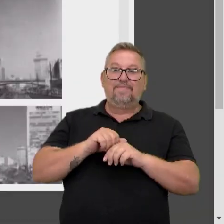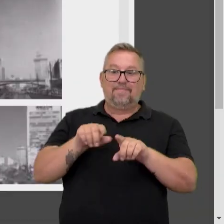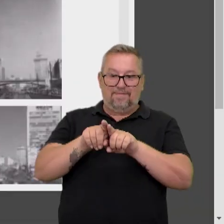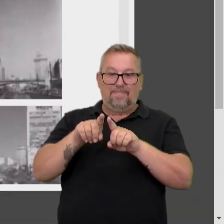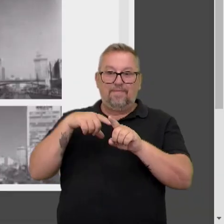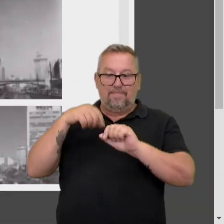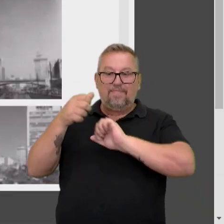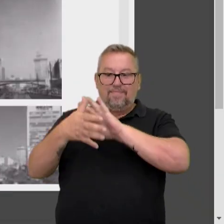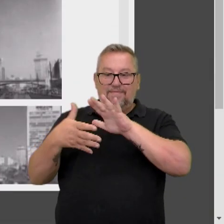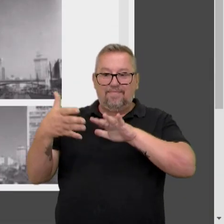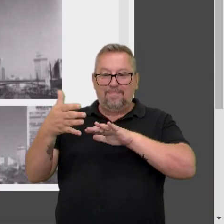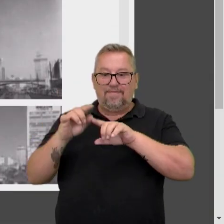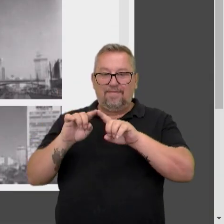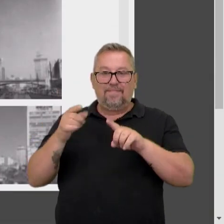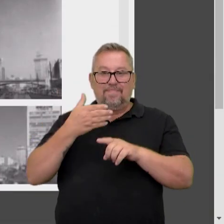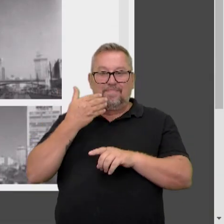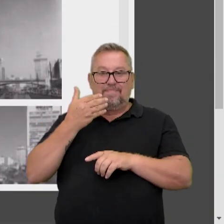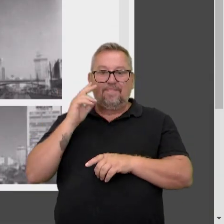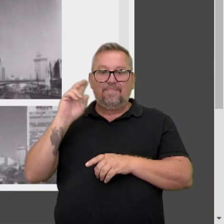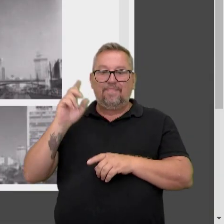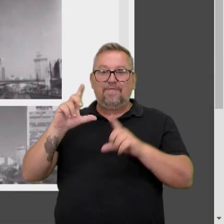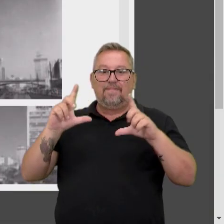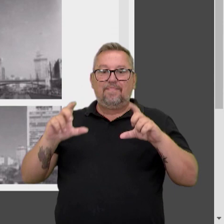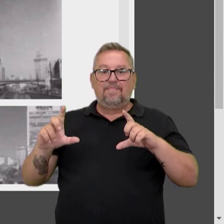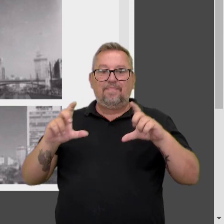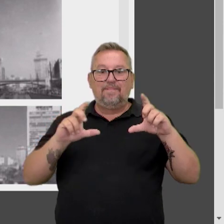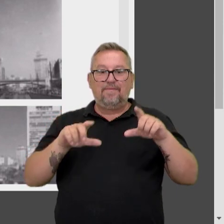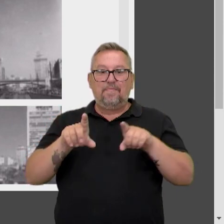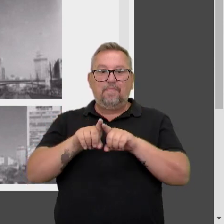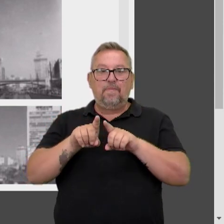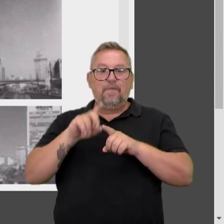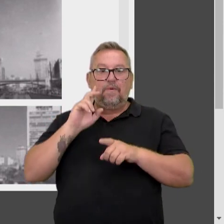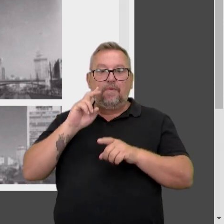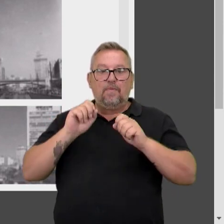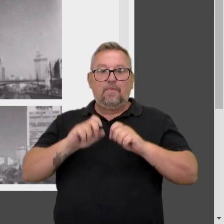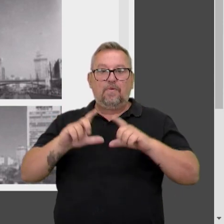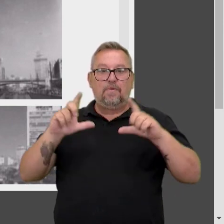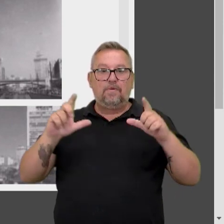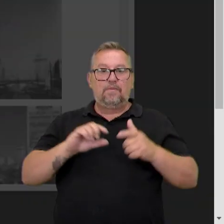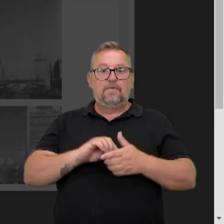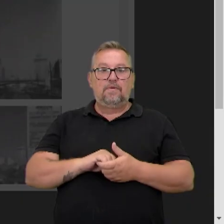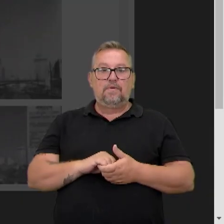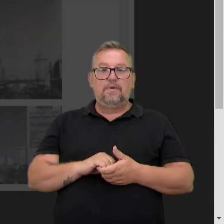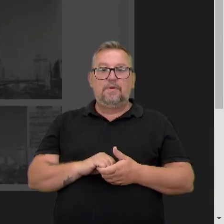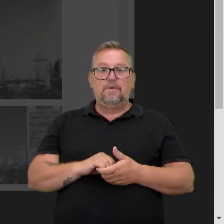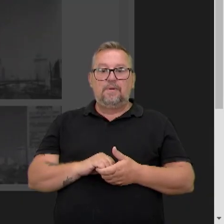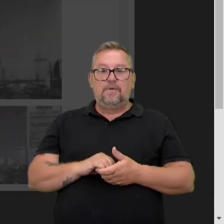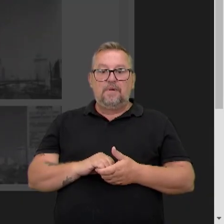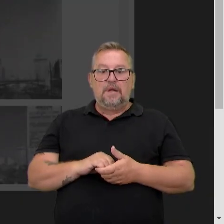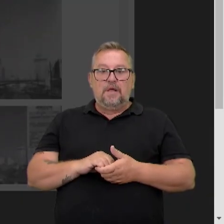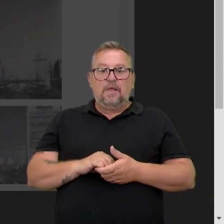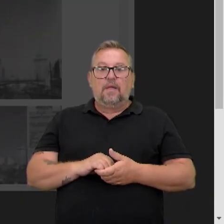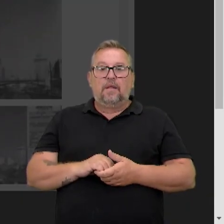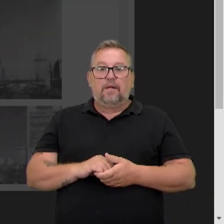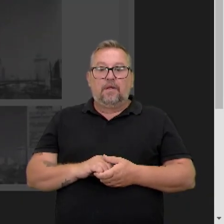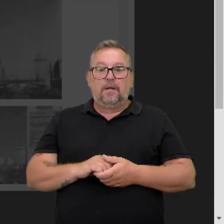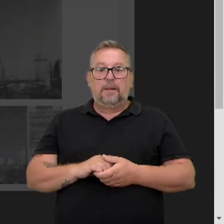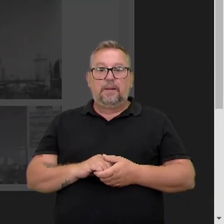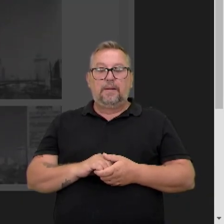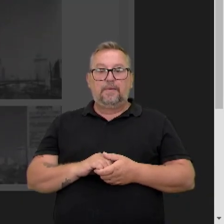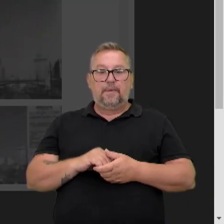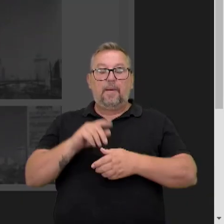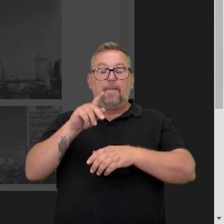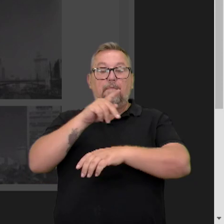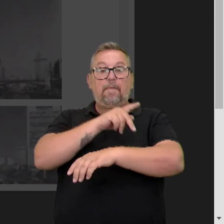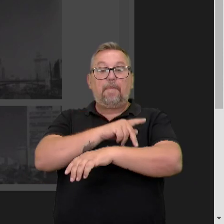aqui, é só clicar, né? Ó, nós temos aqui, e pode até ampliar as fotos. Tem aqui o Parque Dom Pedro aí, ó, na época